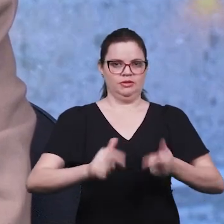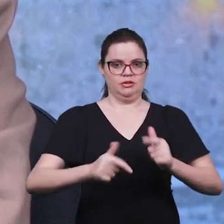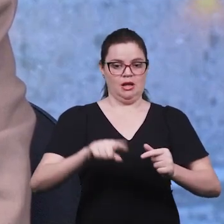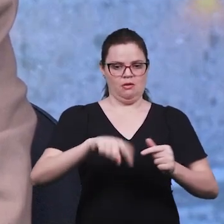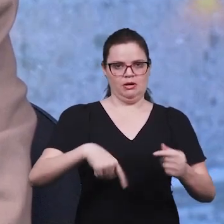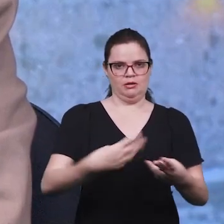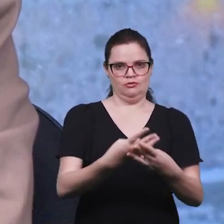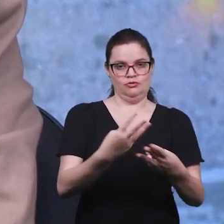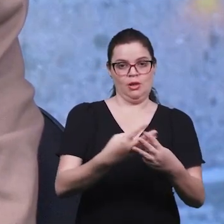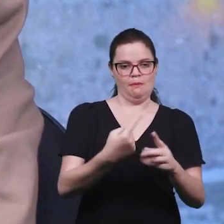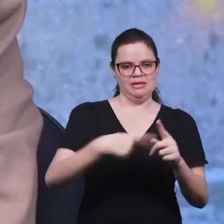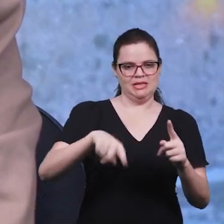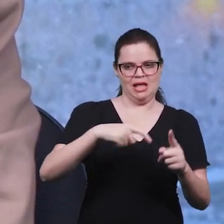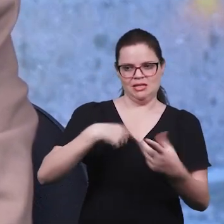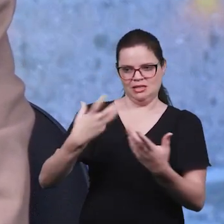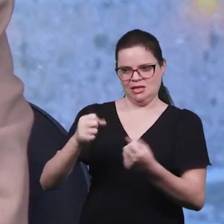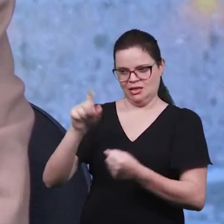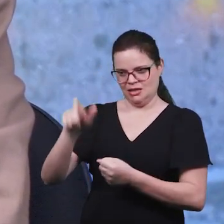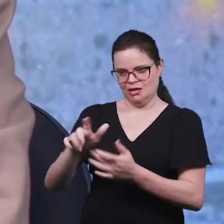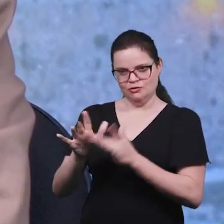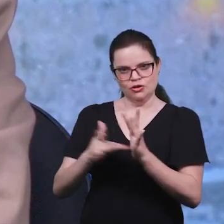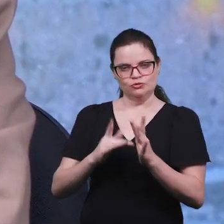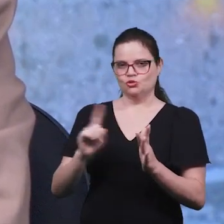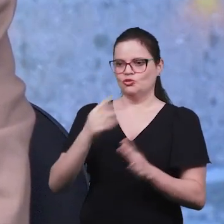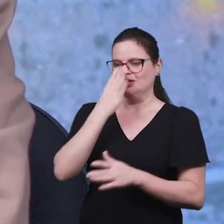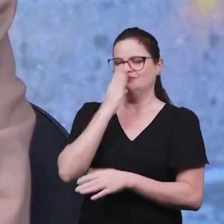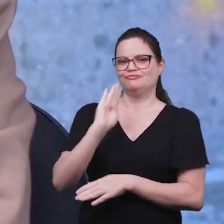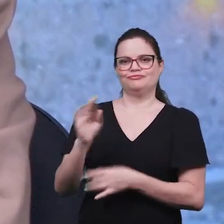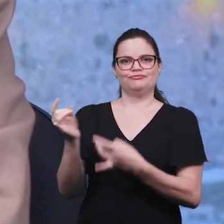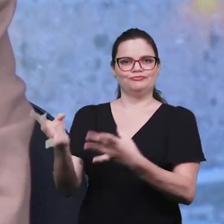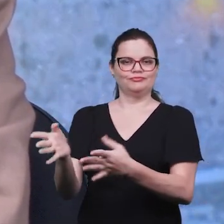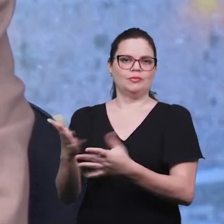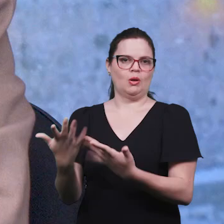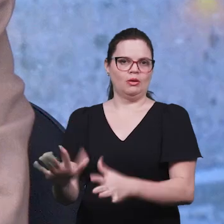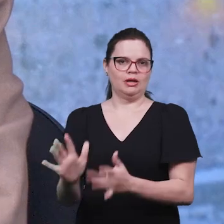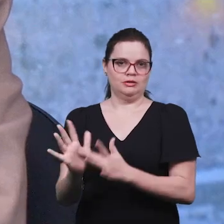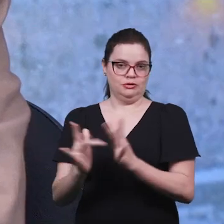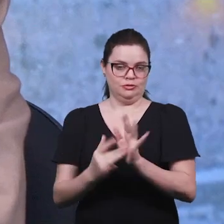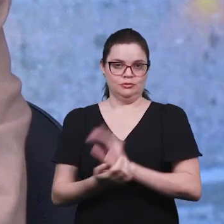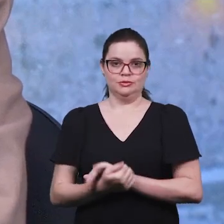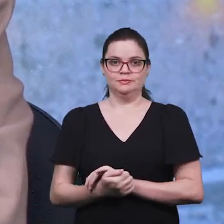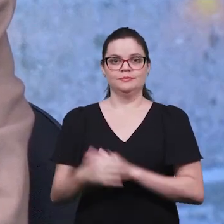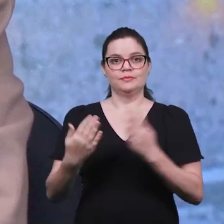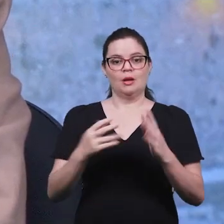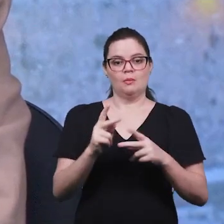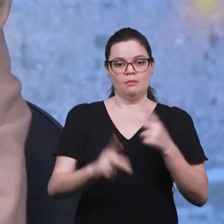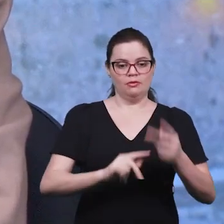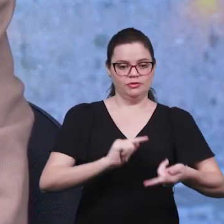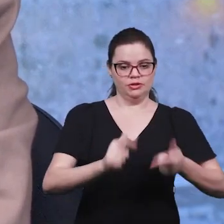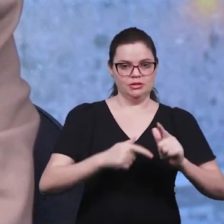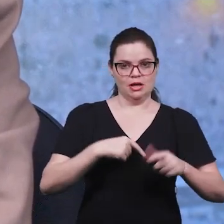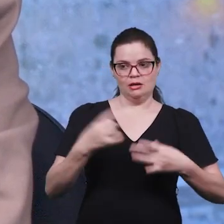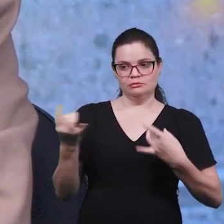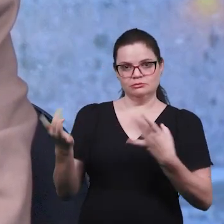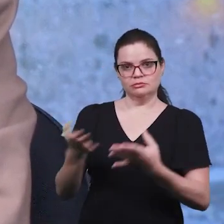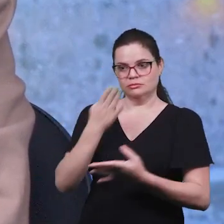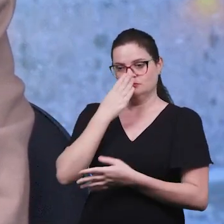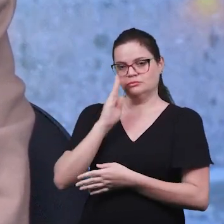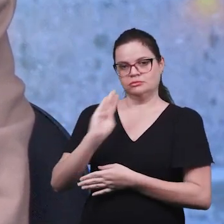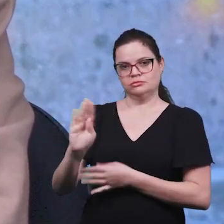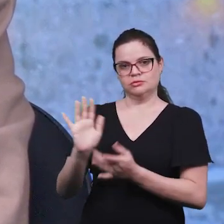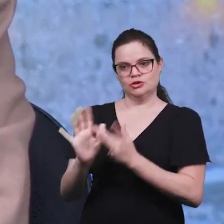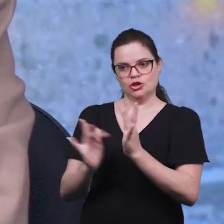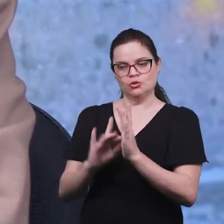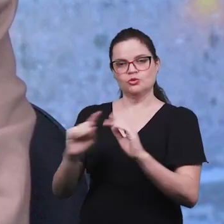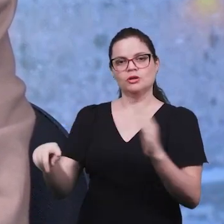reconheceu como Messias, ao contrário, Israel rejeitou o Senhor Jesus. E na rejeição de Israel veio a